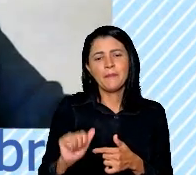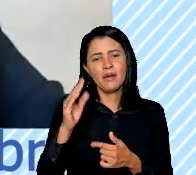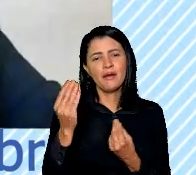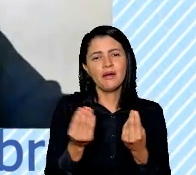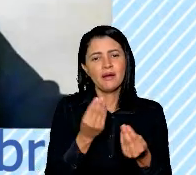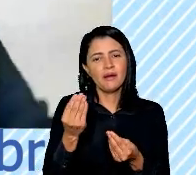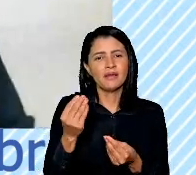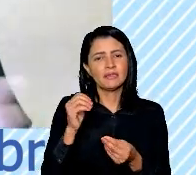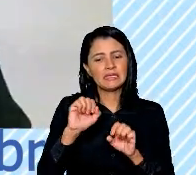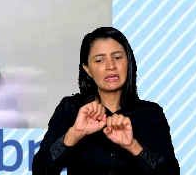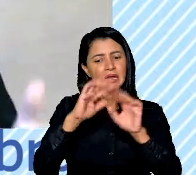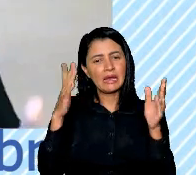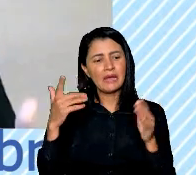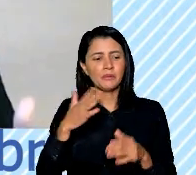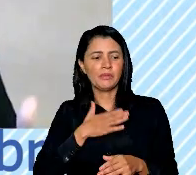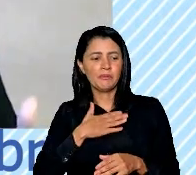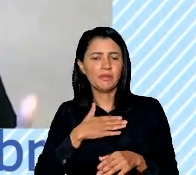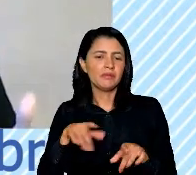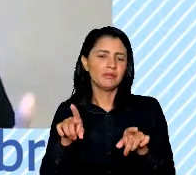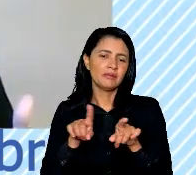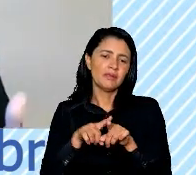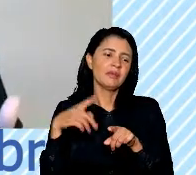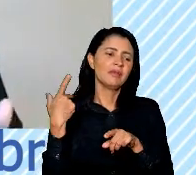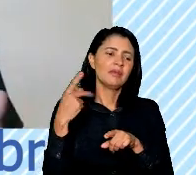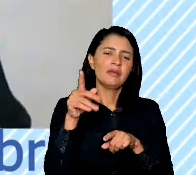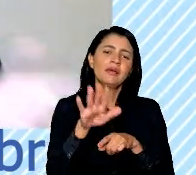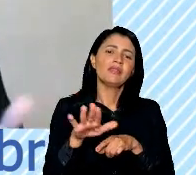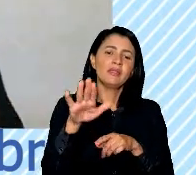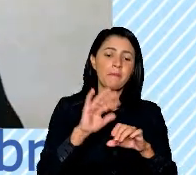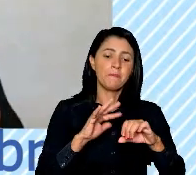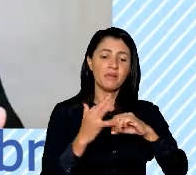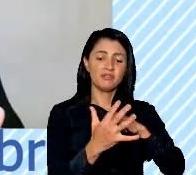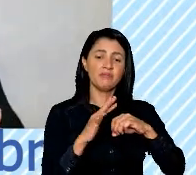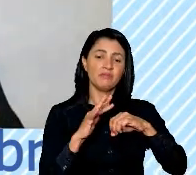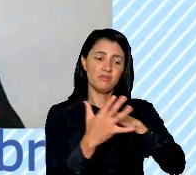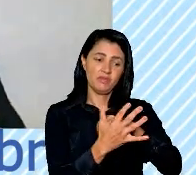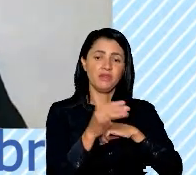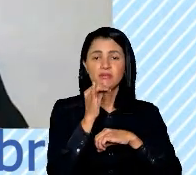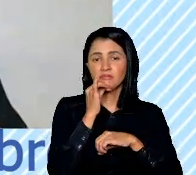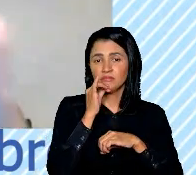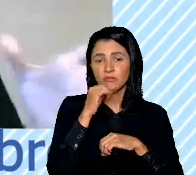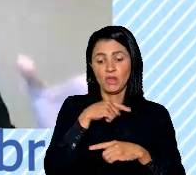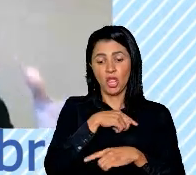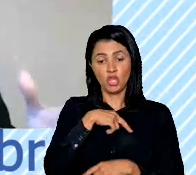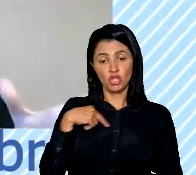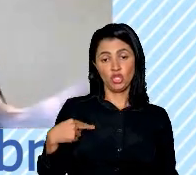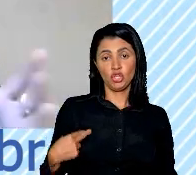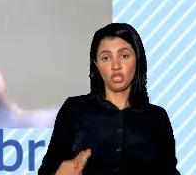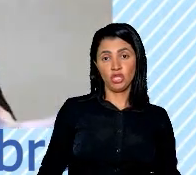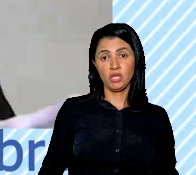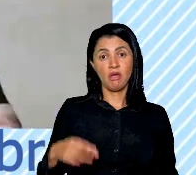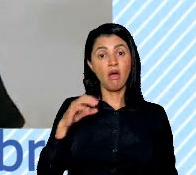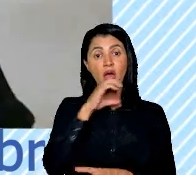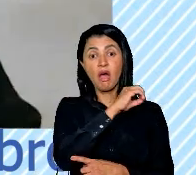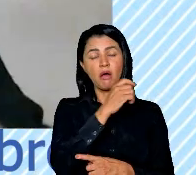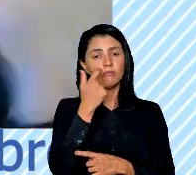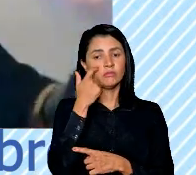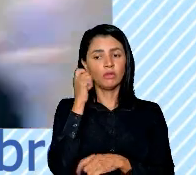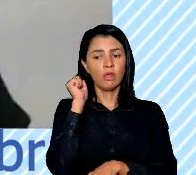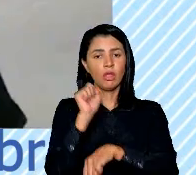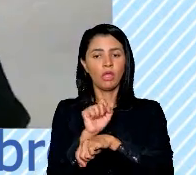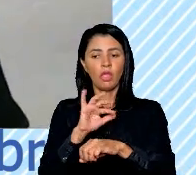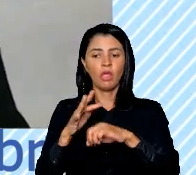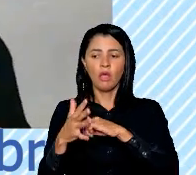ficou muito claro, pelo menos para mim, na pandemia. O exemplo da China. A China rapidamente conteve a pandemia,